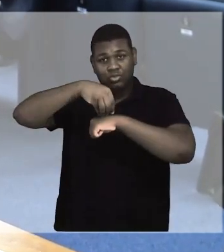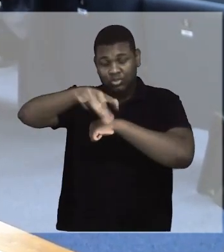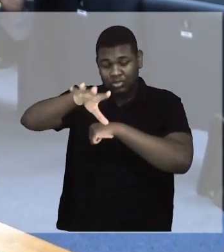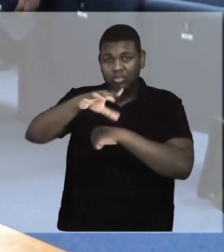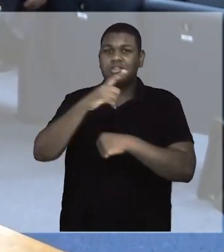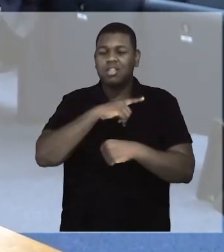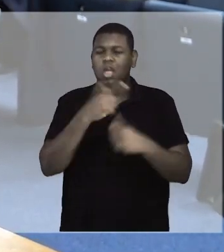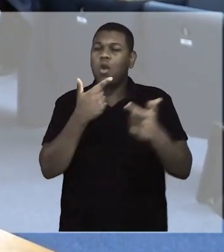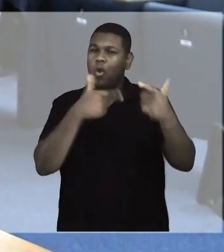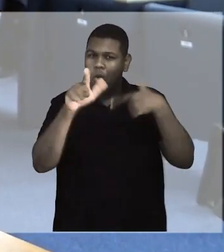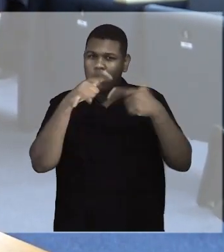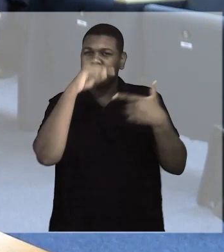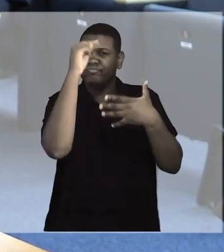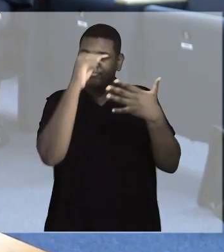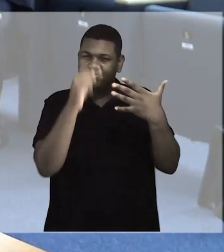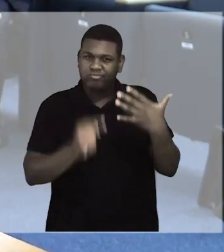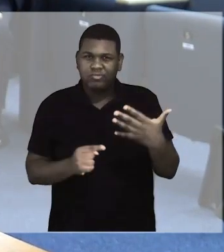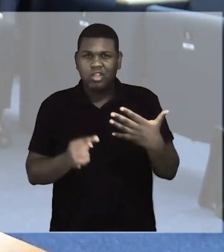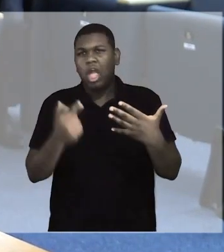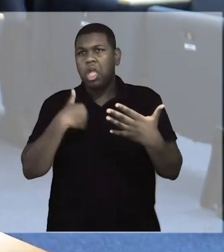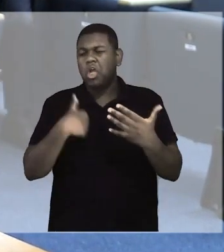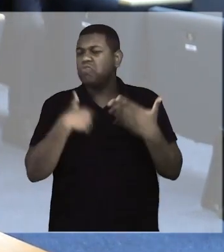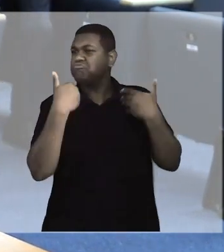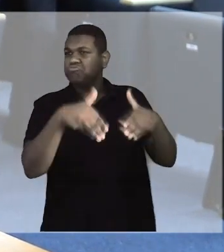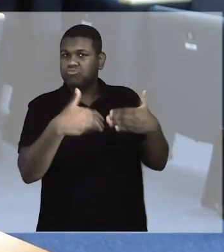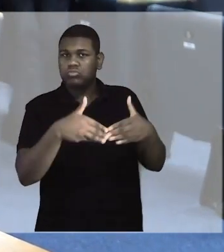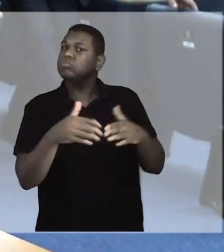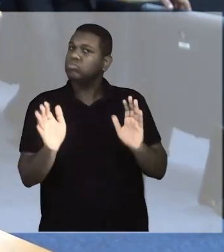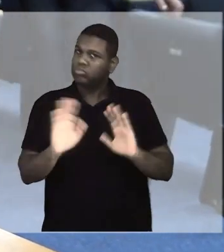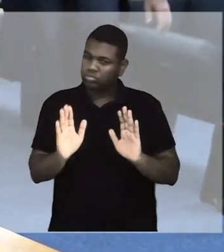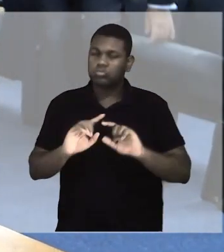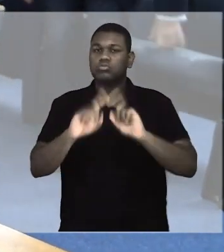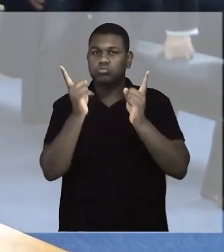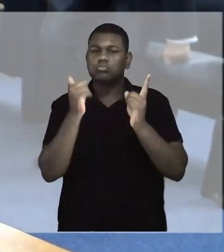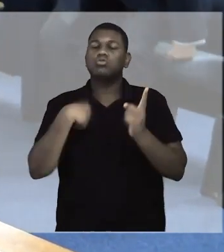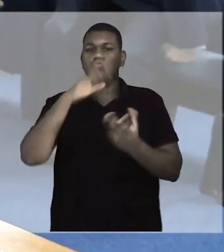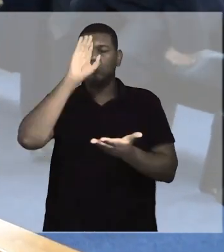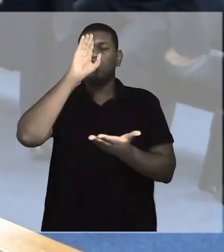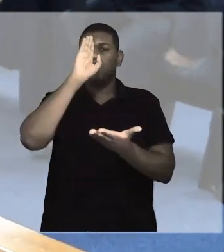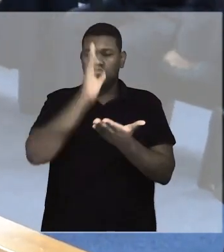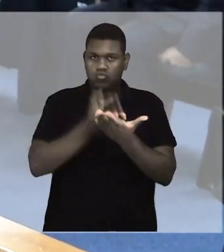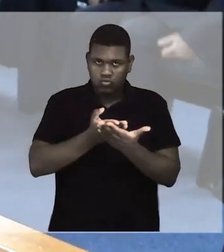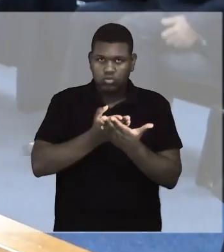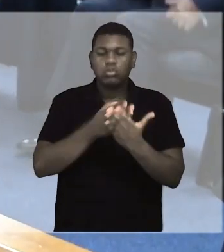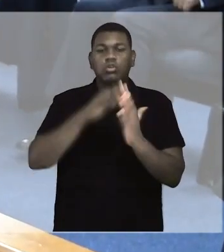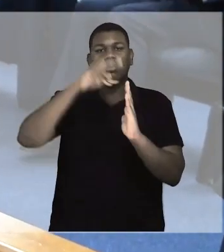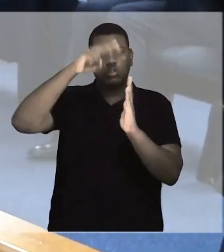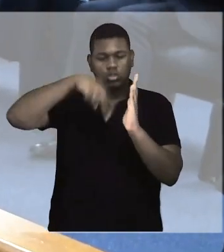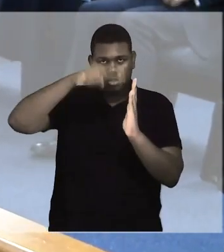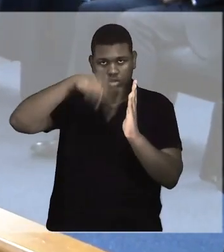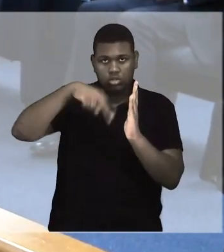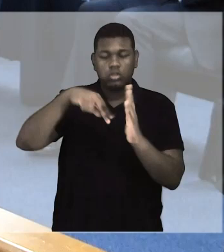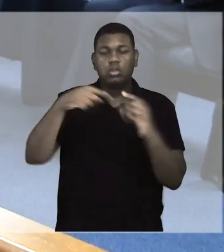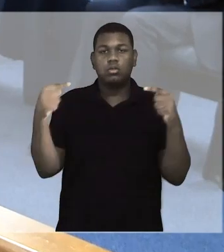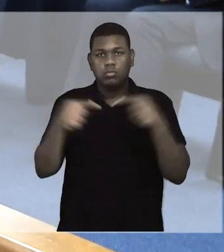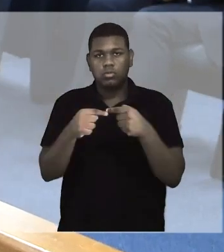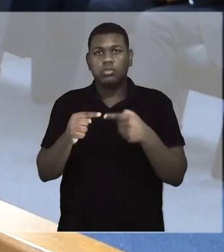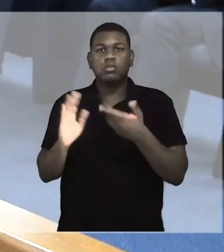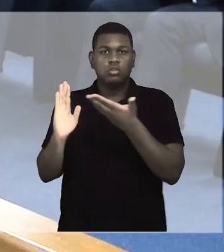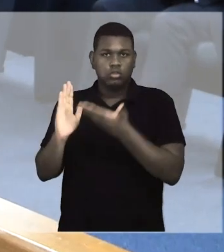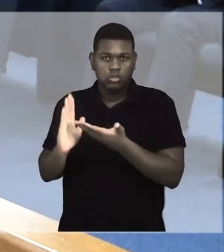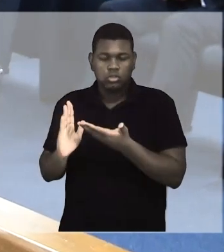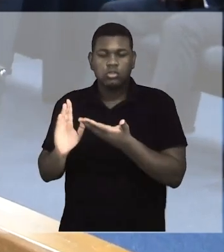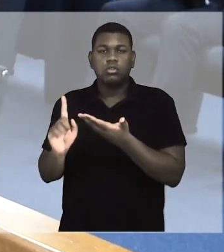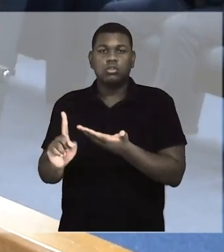inclusive em benefício do tempo, como Vossa Excelência bem nos sugeriu. As demais matérias, eu não abro mão delas, mas